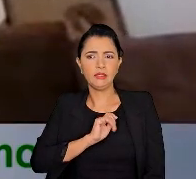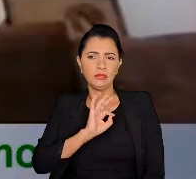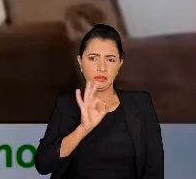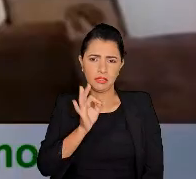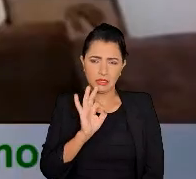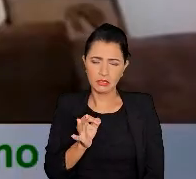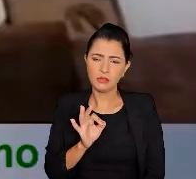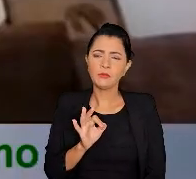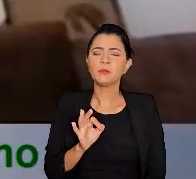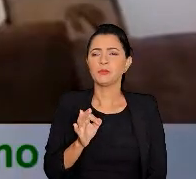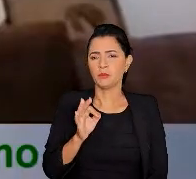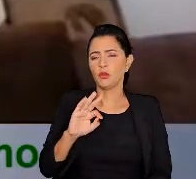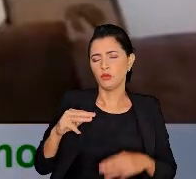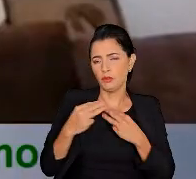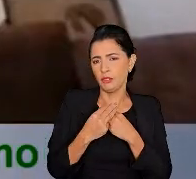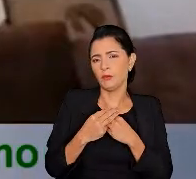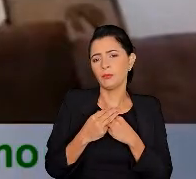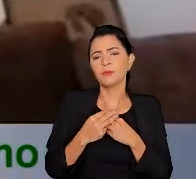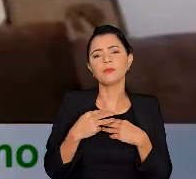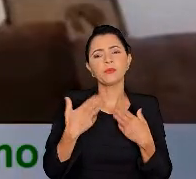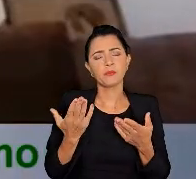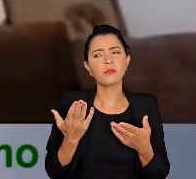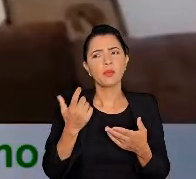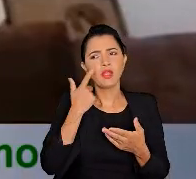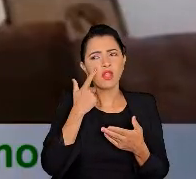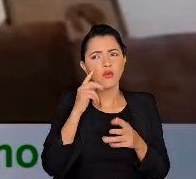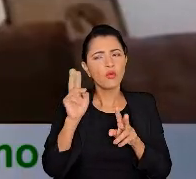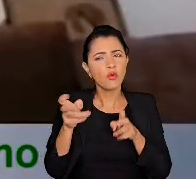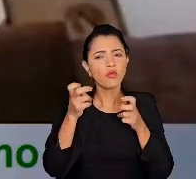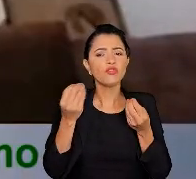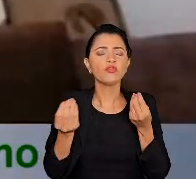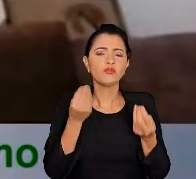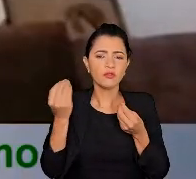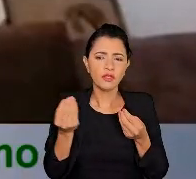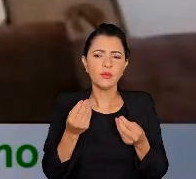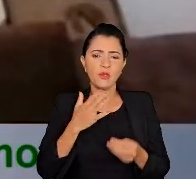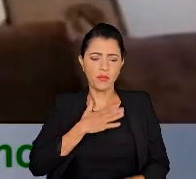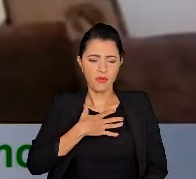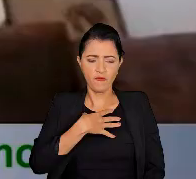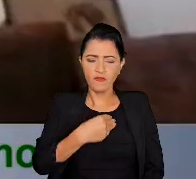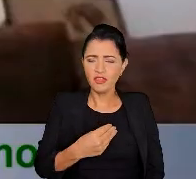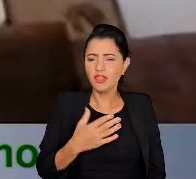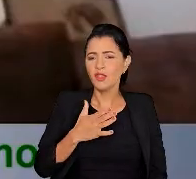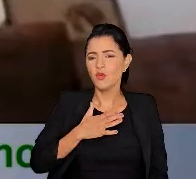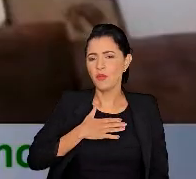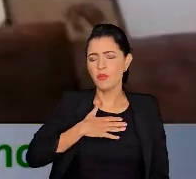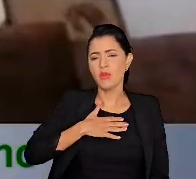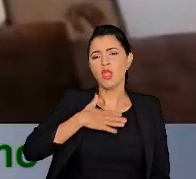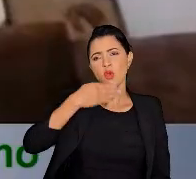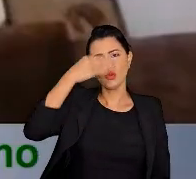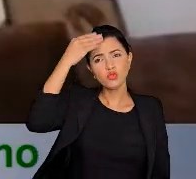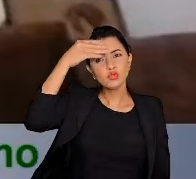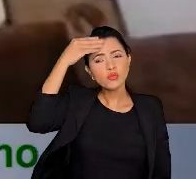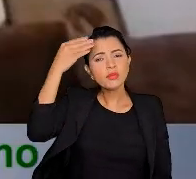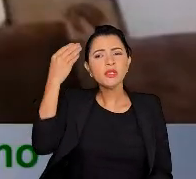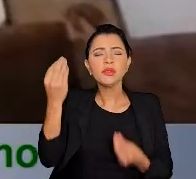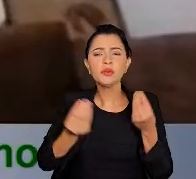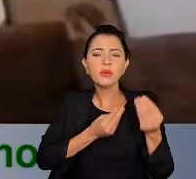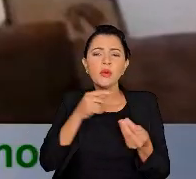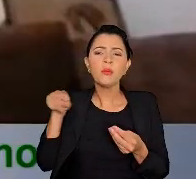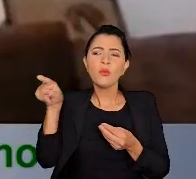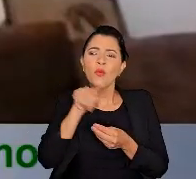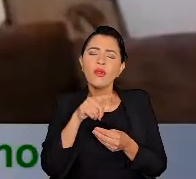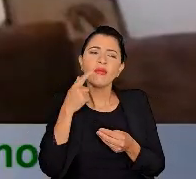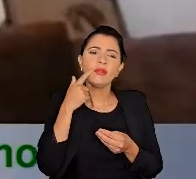E então, eu vejo hoje muito pelos meus filhos, pelos meus sobrinhos, como eles são muito